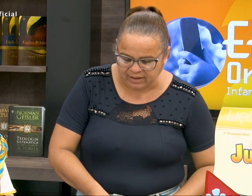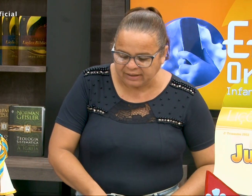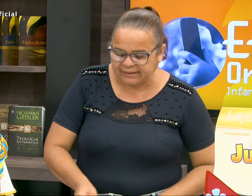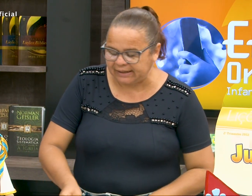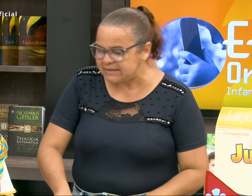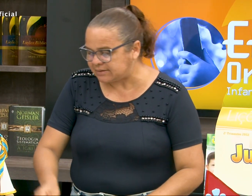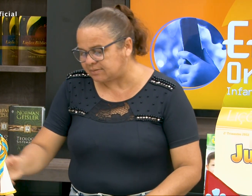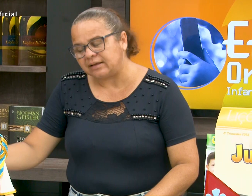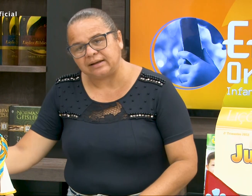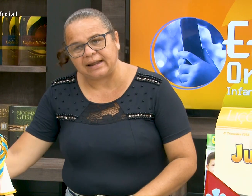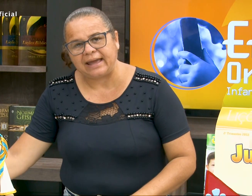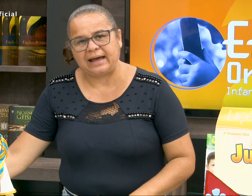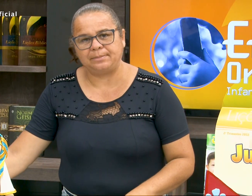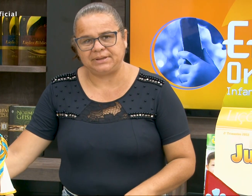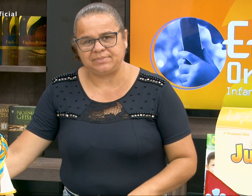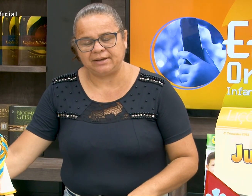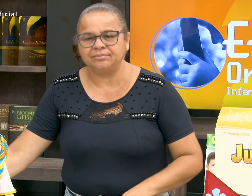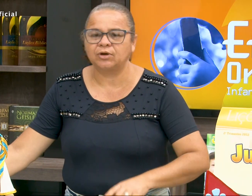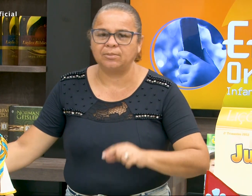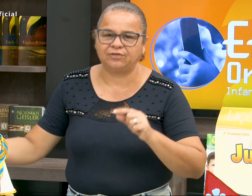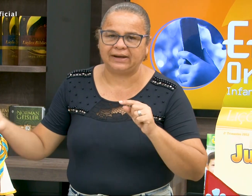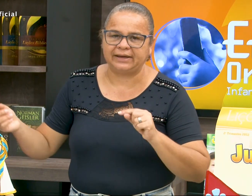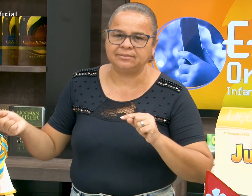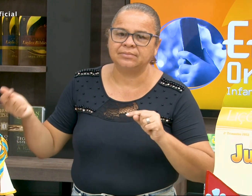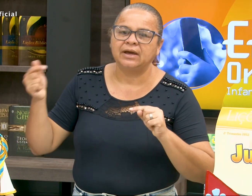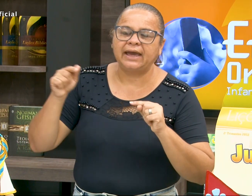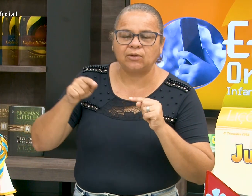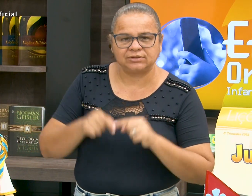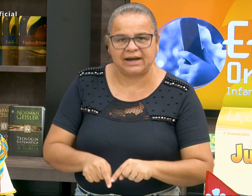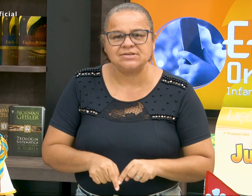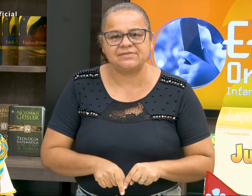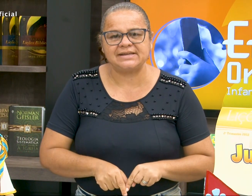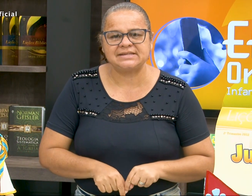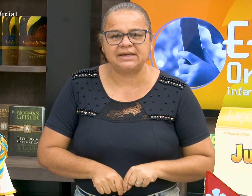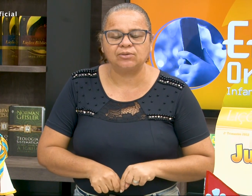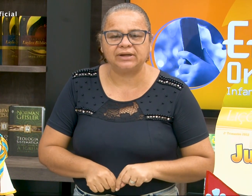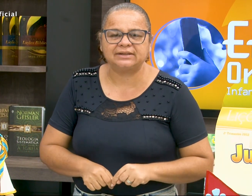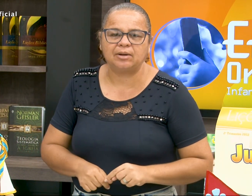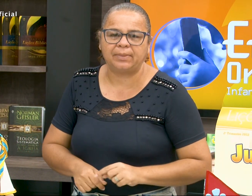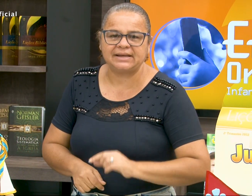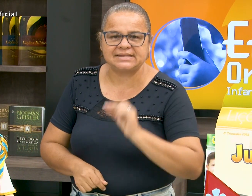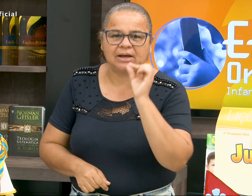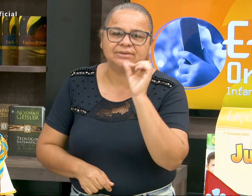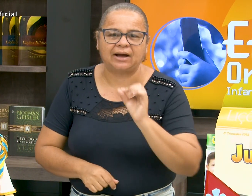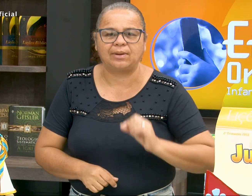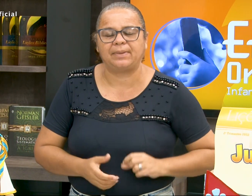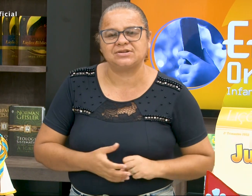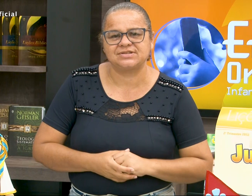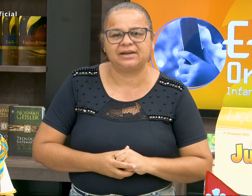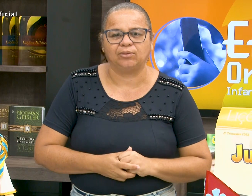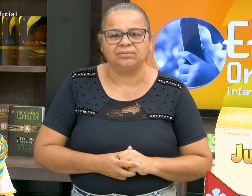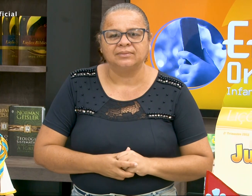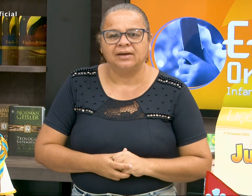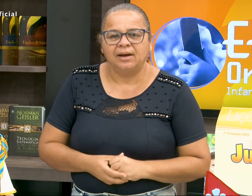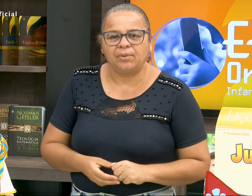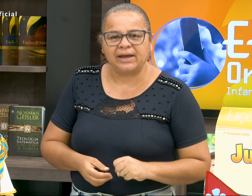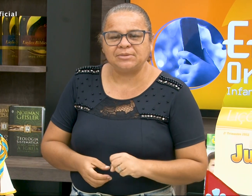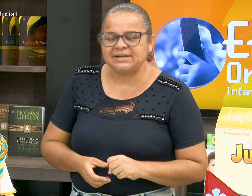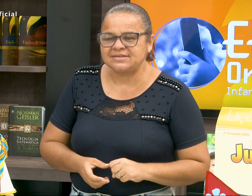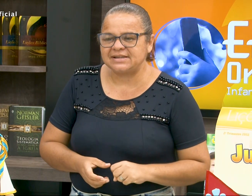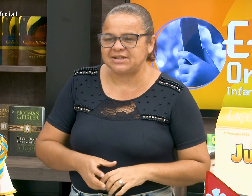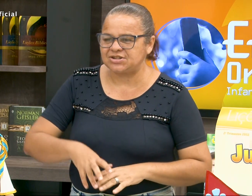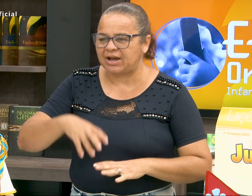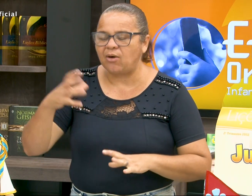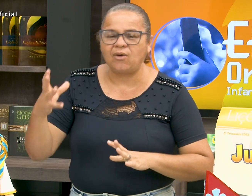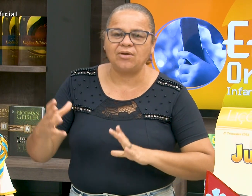dominical, né? Ler a Bíblia, como eu falei, encontrar os versículos e também a saudar com a paz do Senhor. Porque